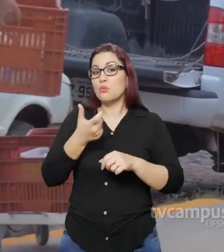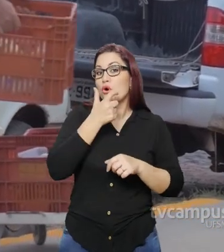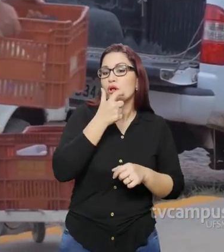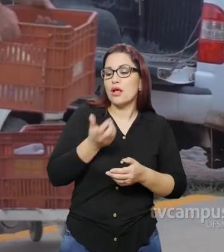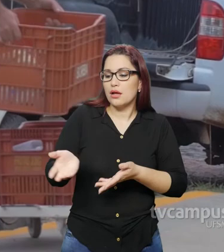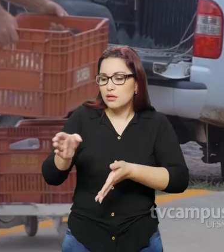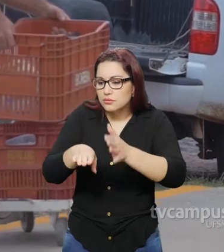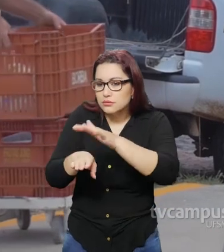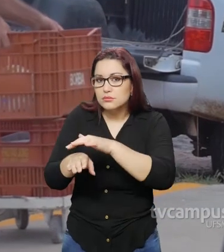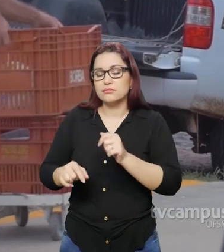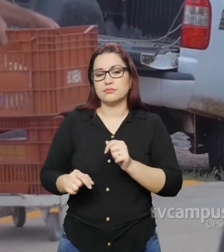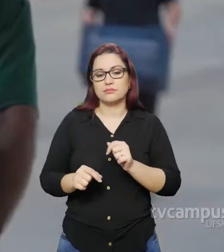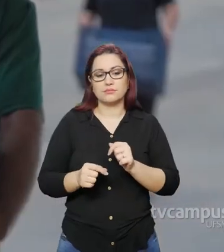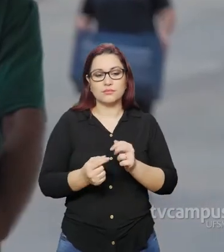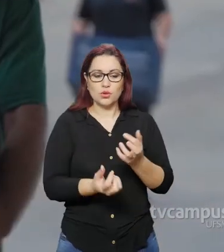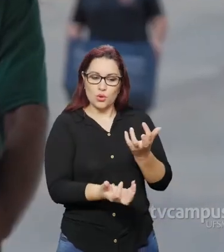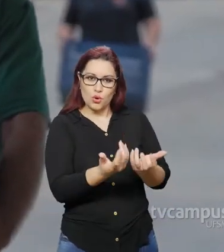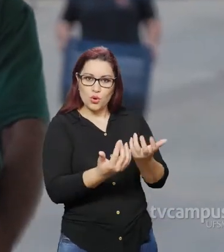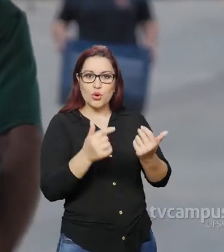o desafio é todo dia.